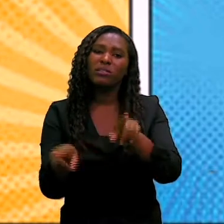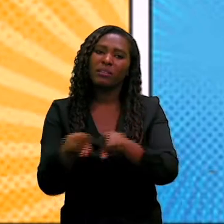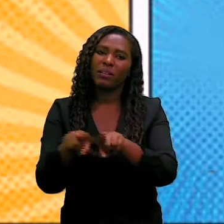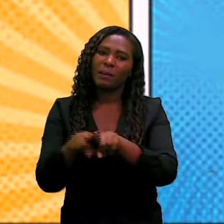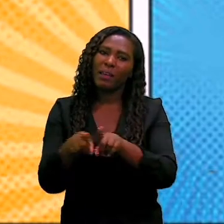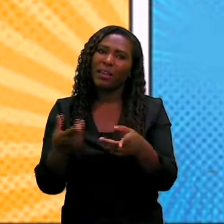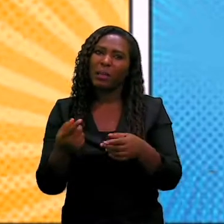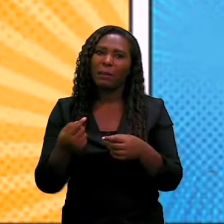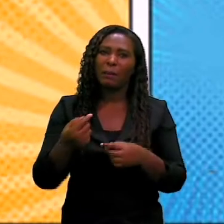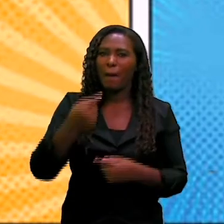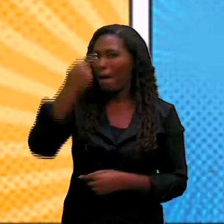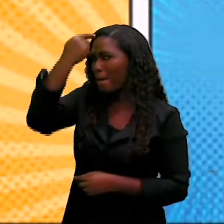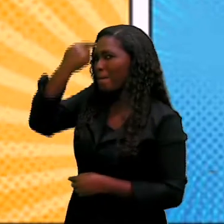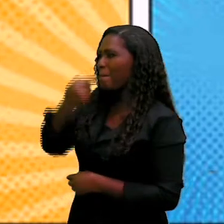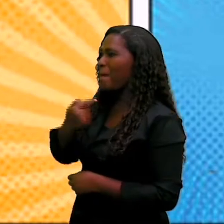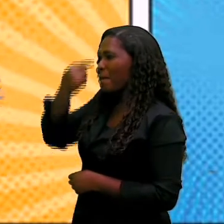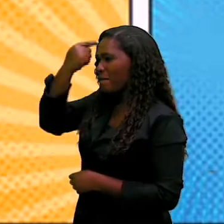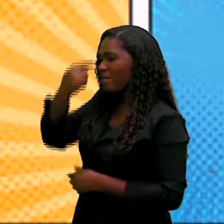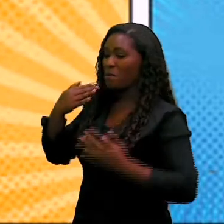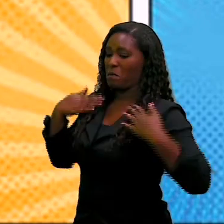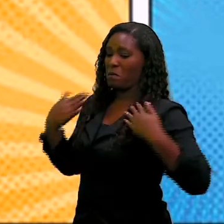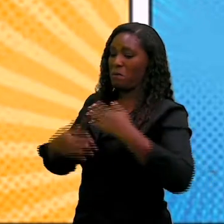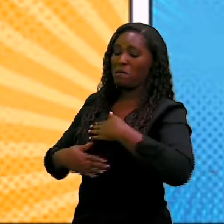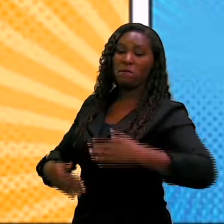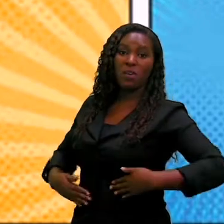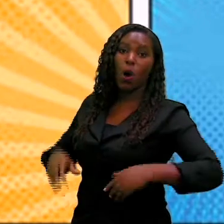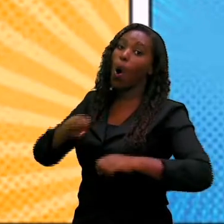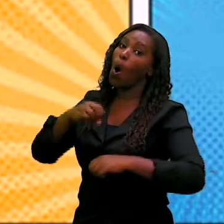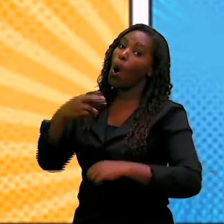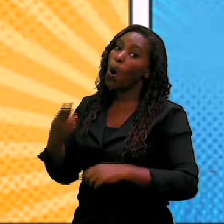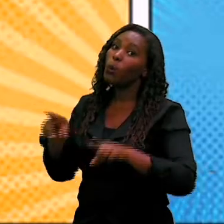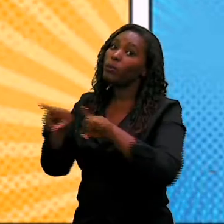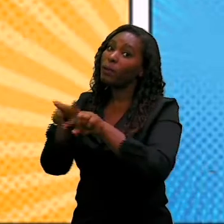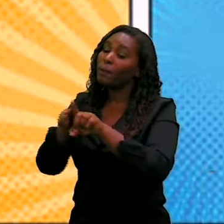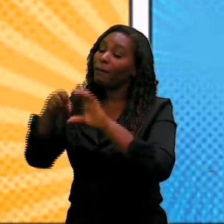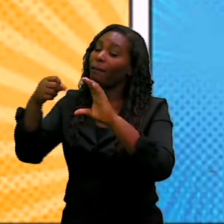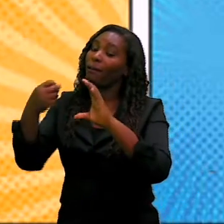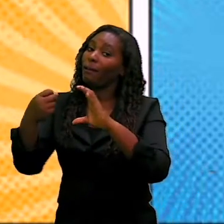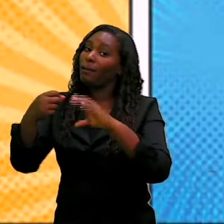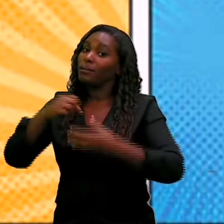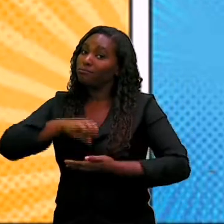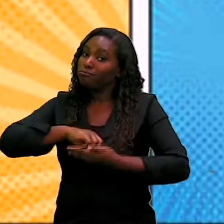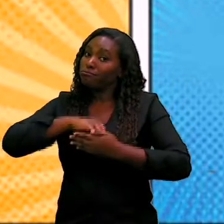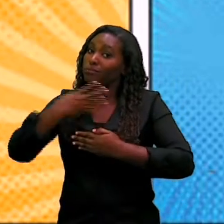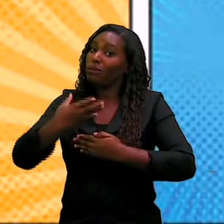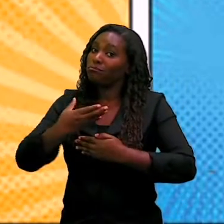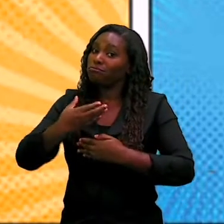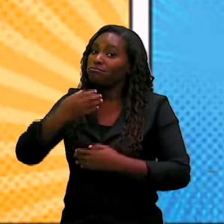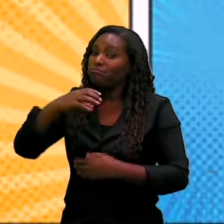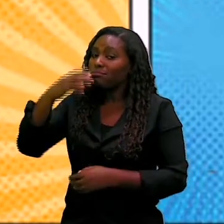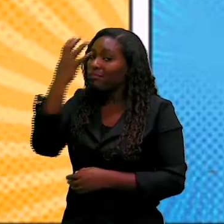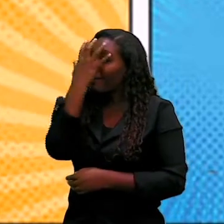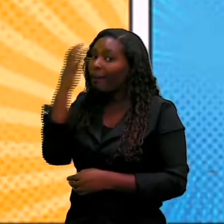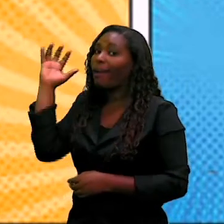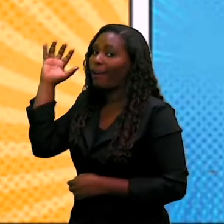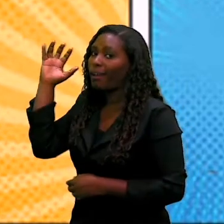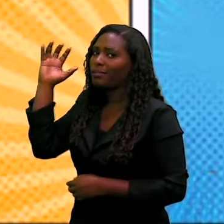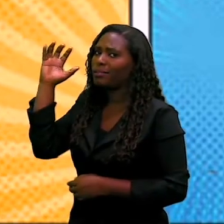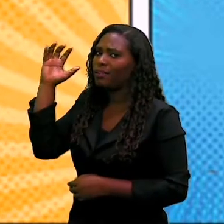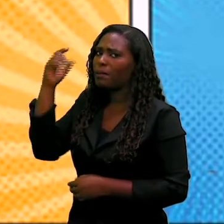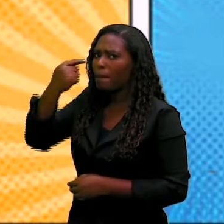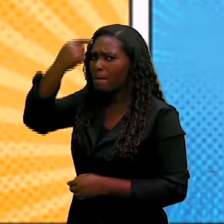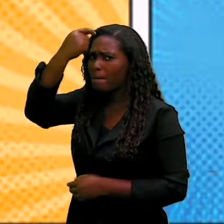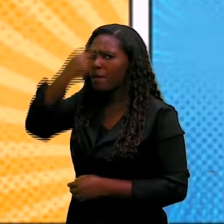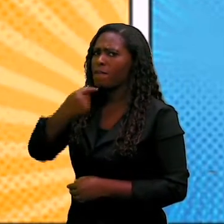do físico, certo até aí? Mas o que seria caricatura? Estou falando de caricatura, né? Então, caricatura ela é um desenho